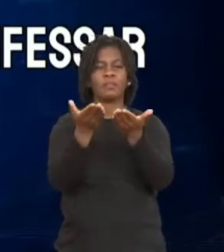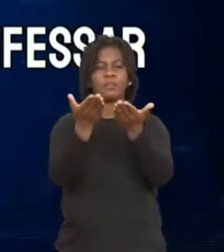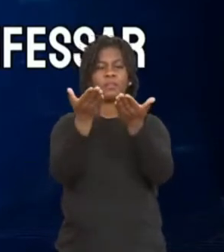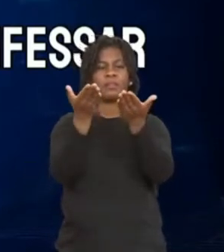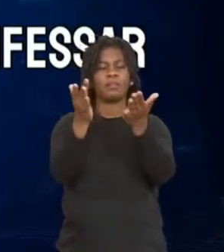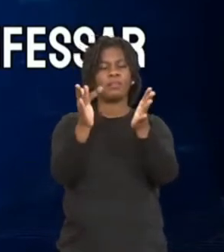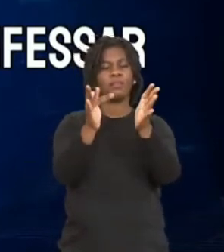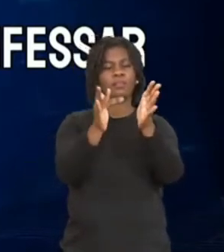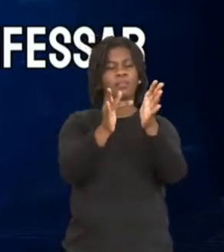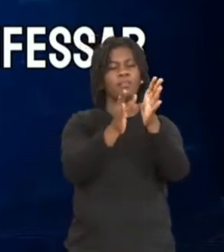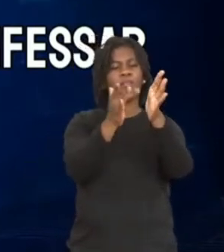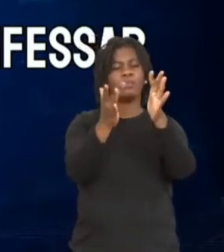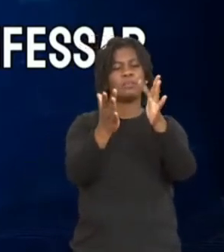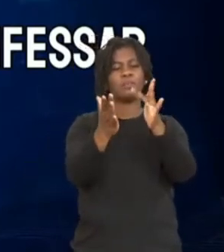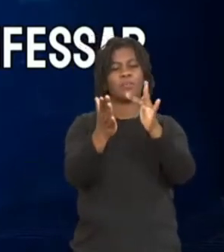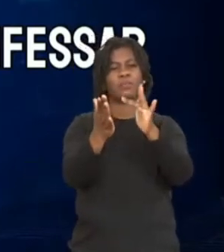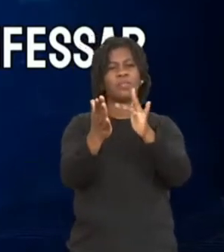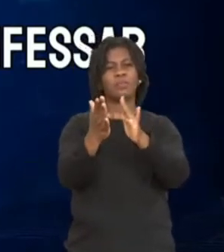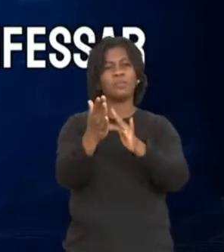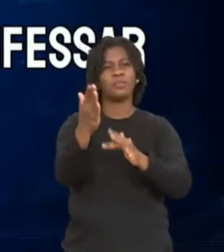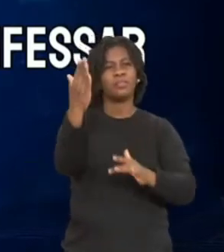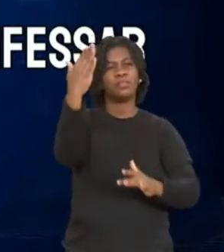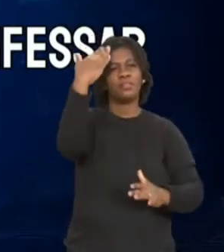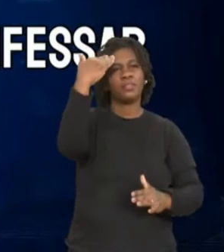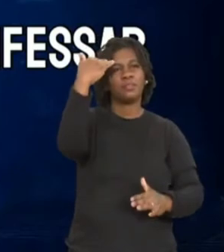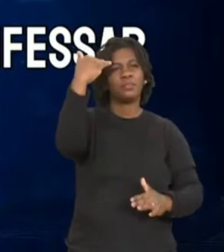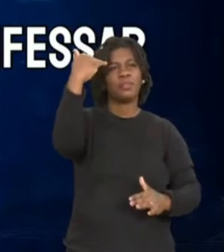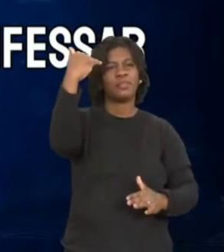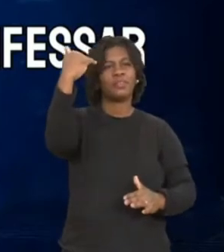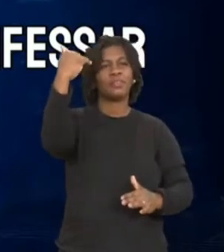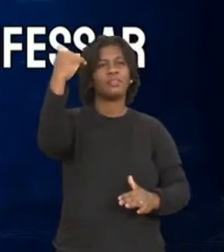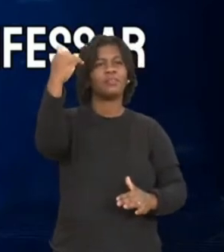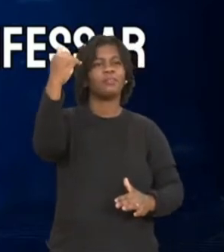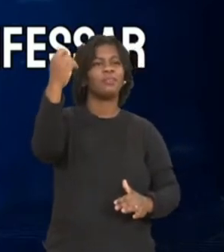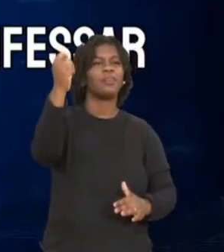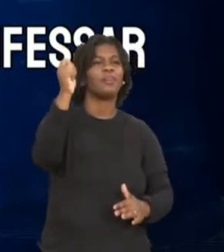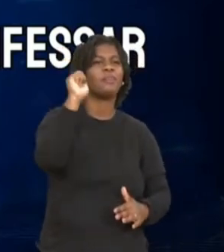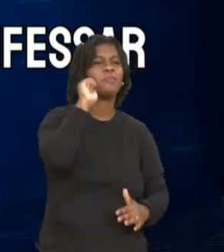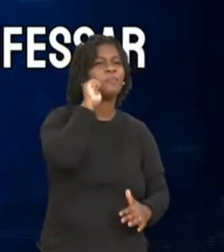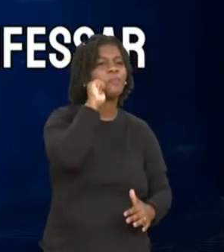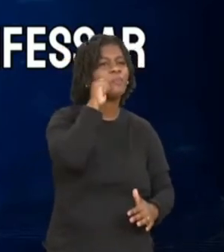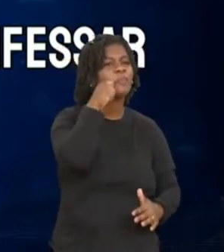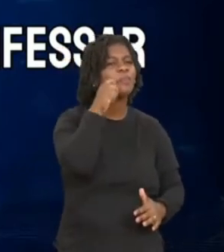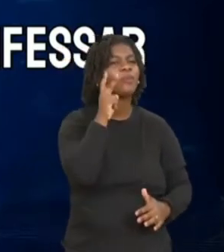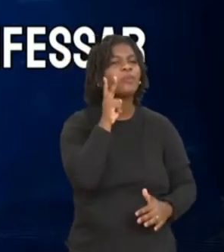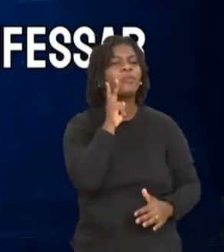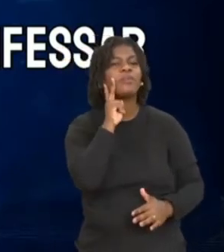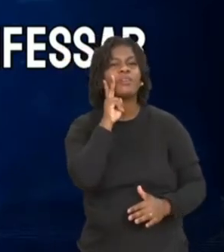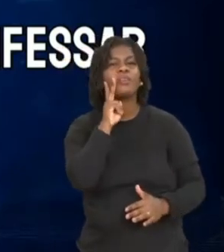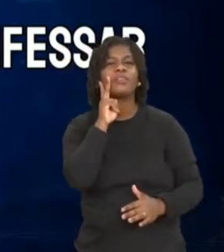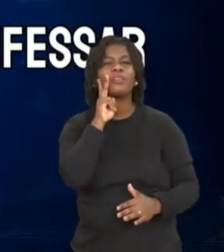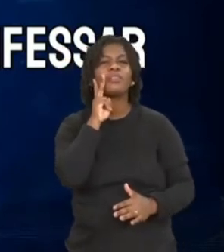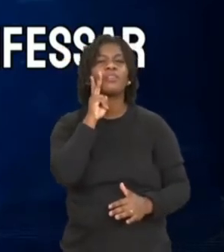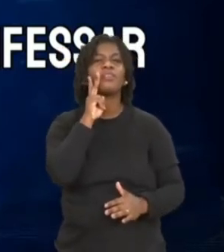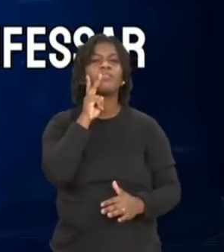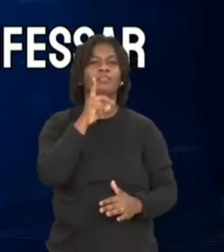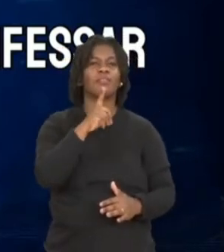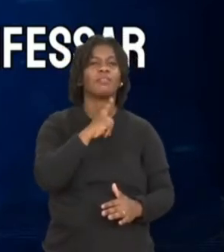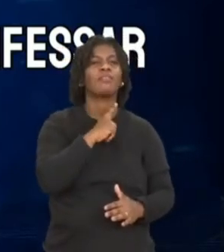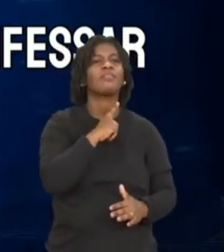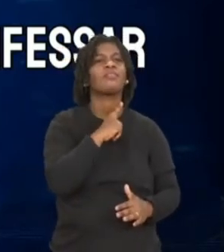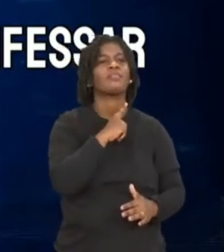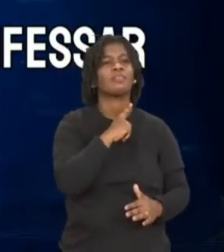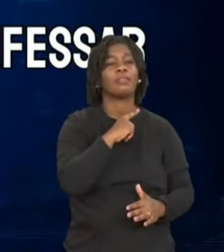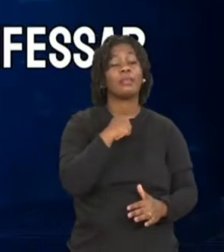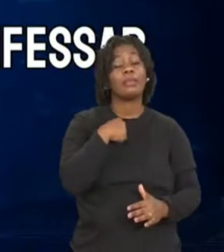chamando para cear. Jesus está me chamando para cear. Eu sei que